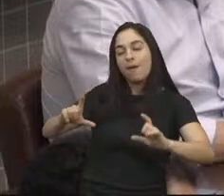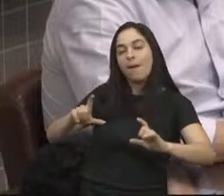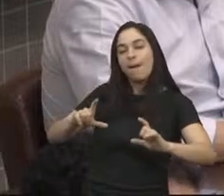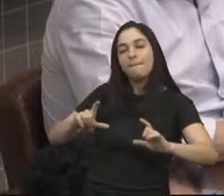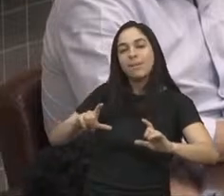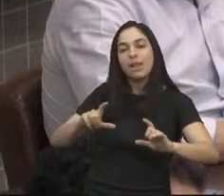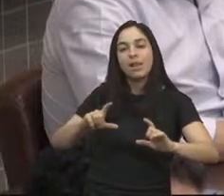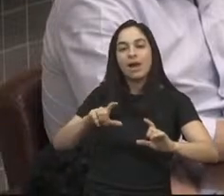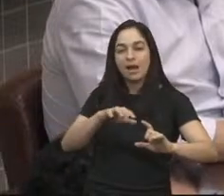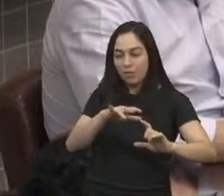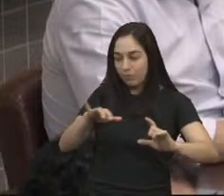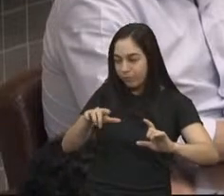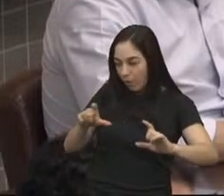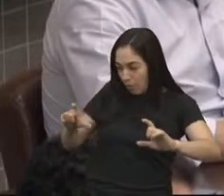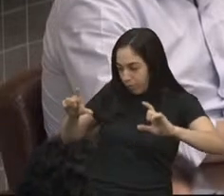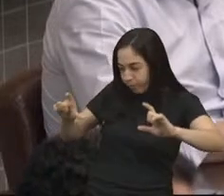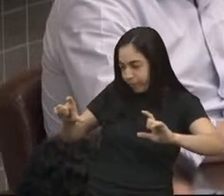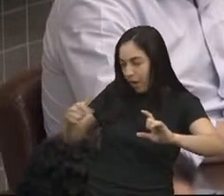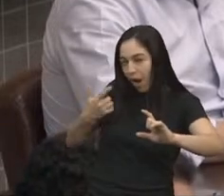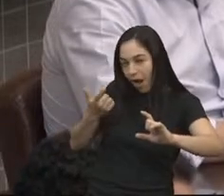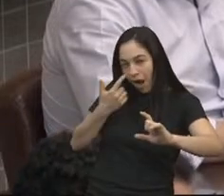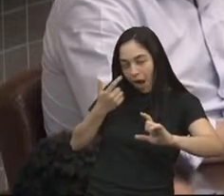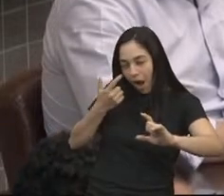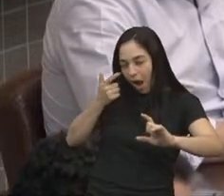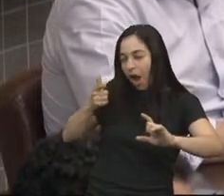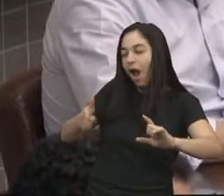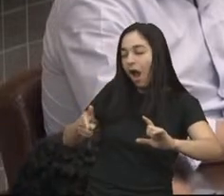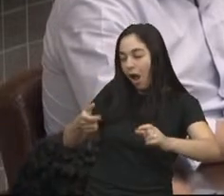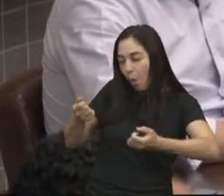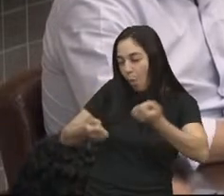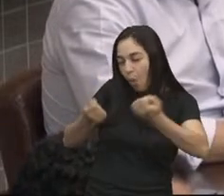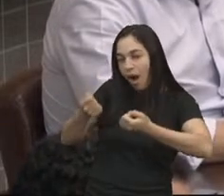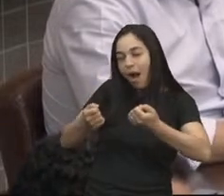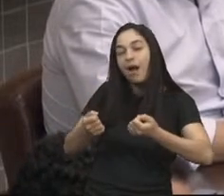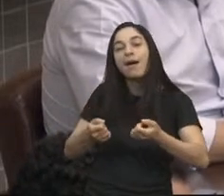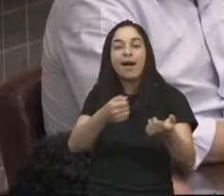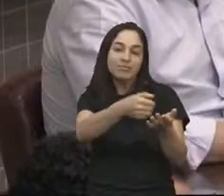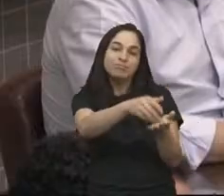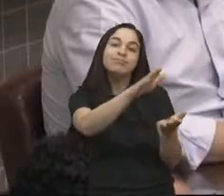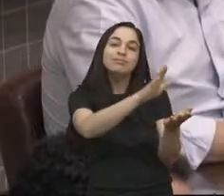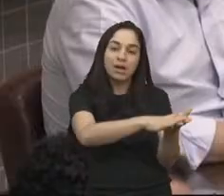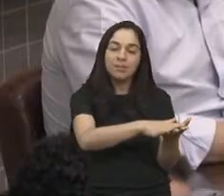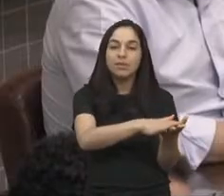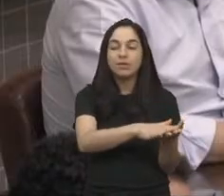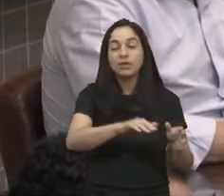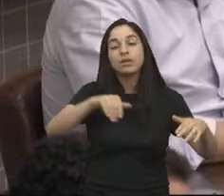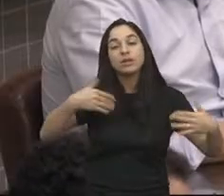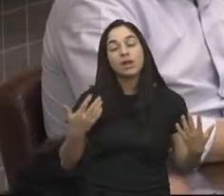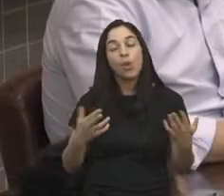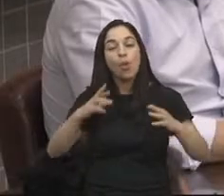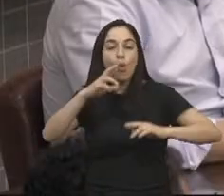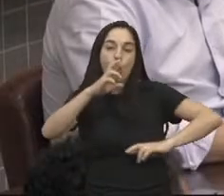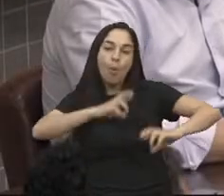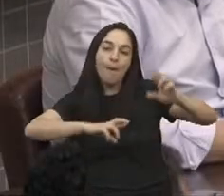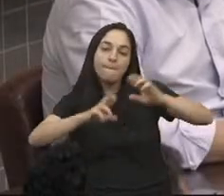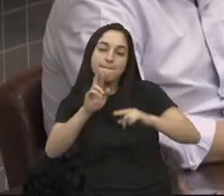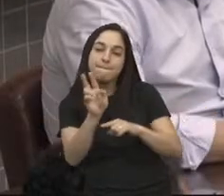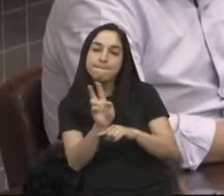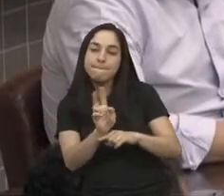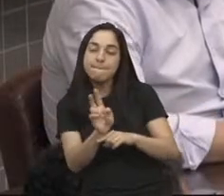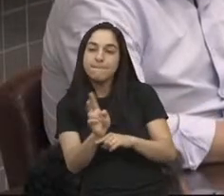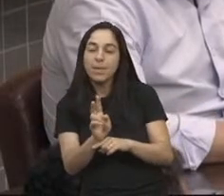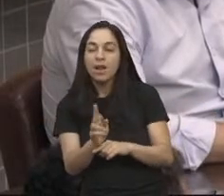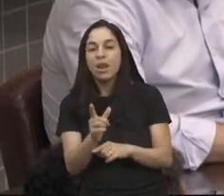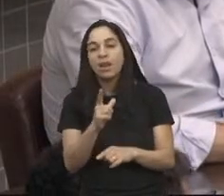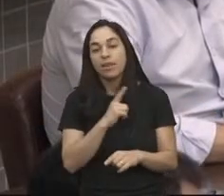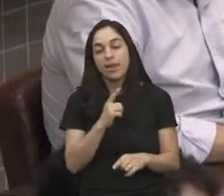quando ela está focada naquele ponto, a gente identifica pela placa do veículo e autua o condutor. O patrulhamento, ele é reforçado